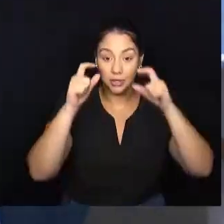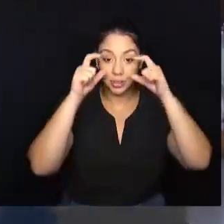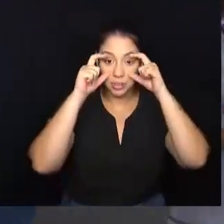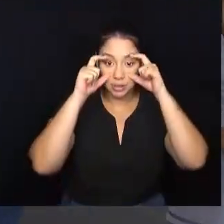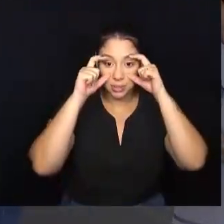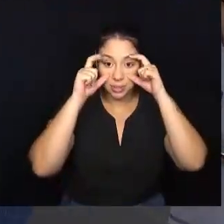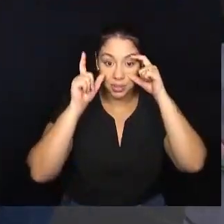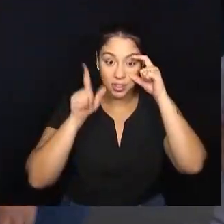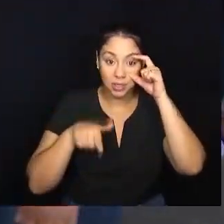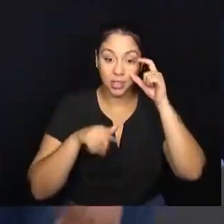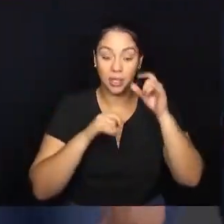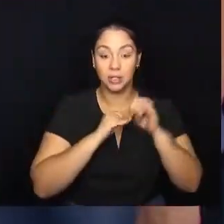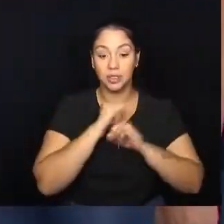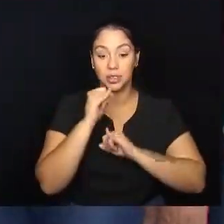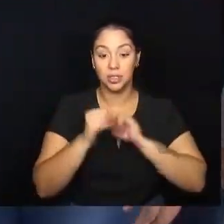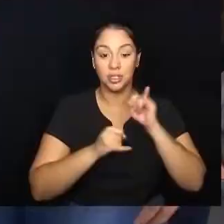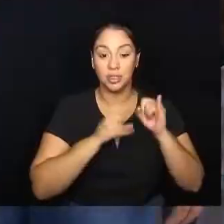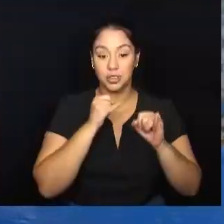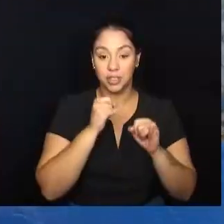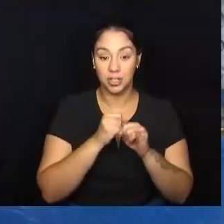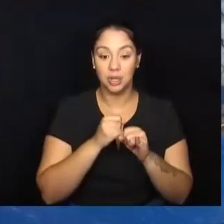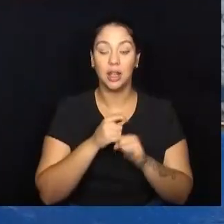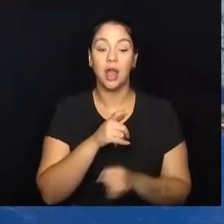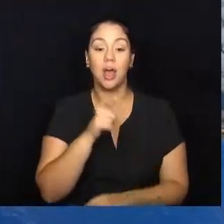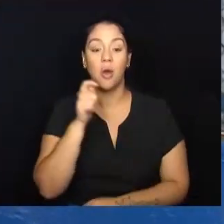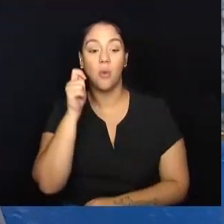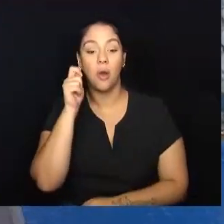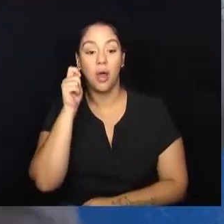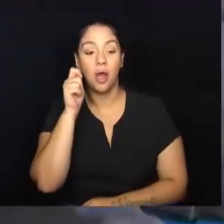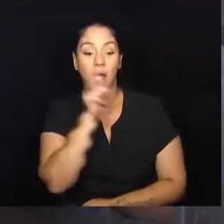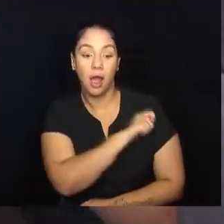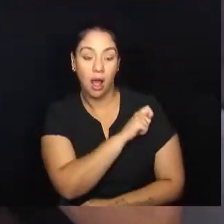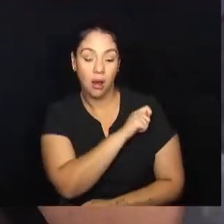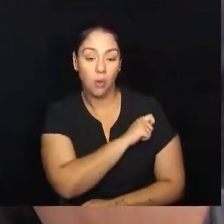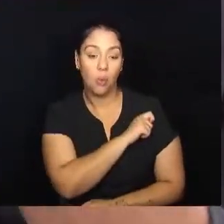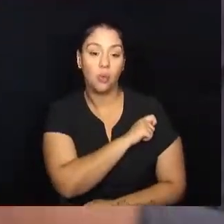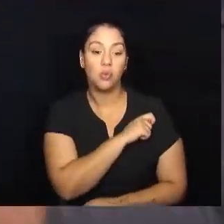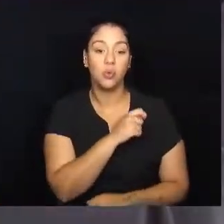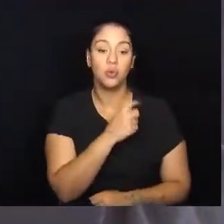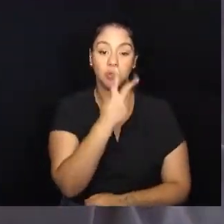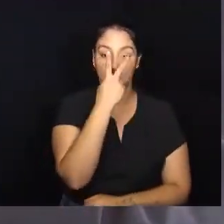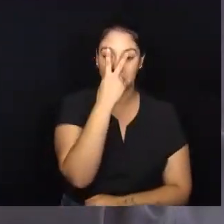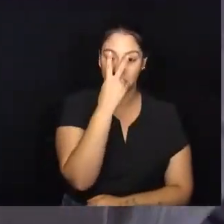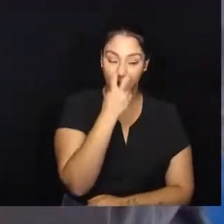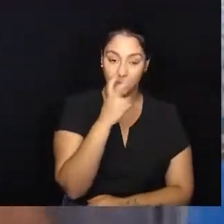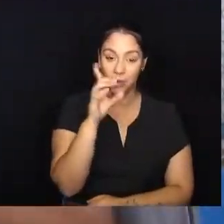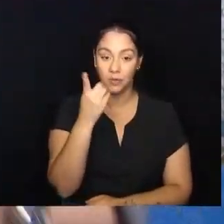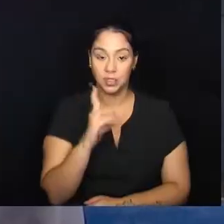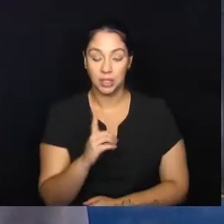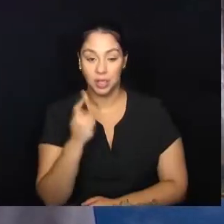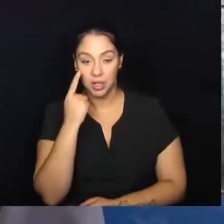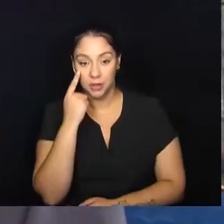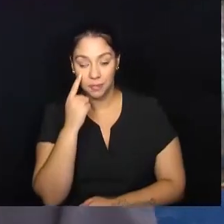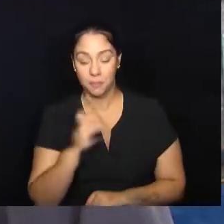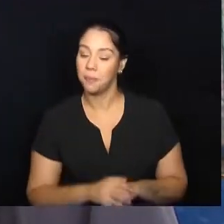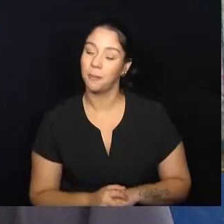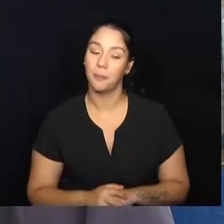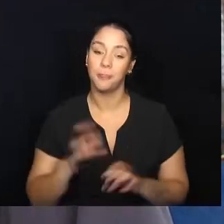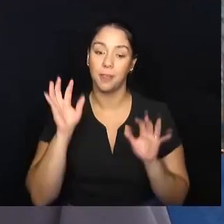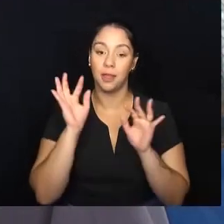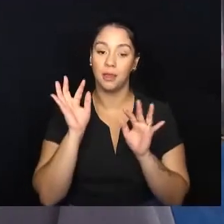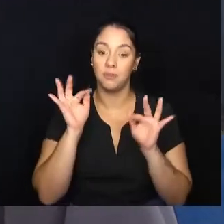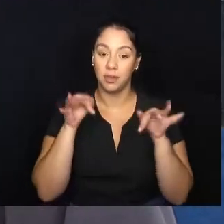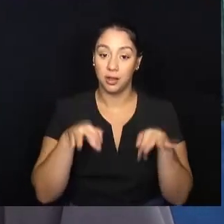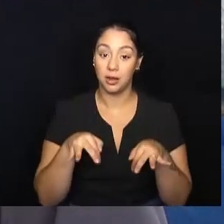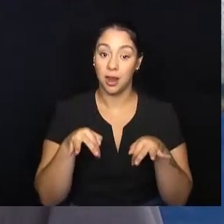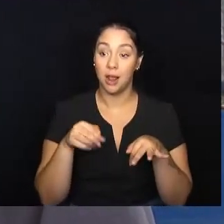primeiros óculos com dispositivos digitais para alunos com deficiência visual do Ensino Fundamental final do primeiro